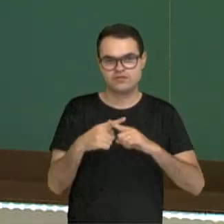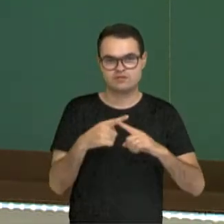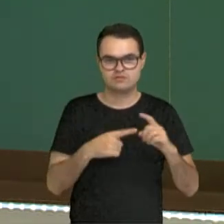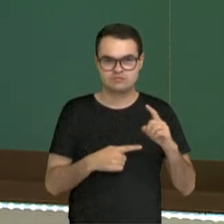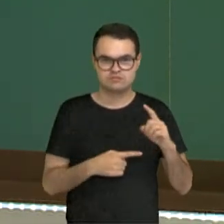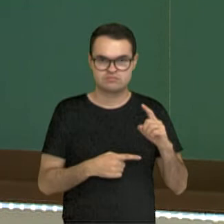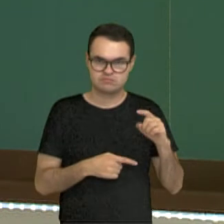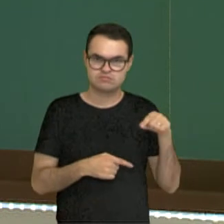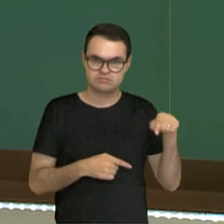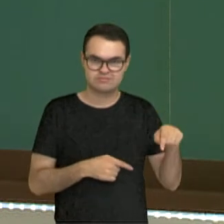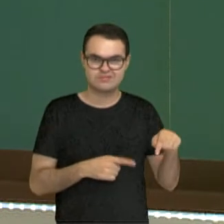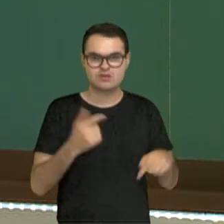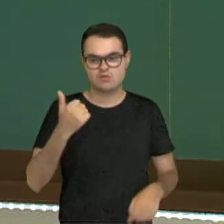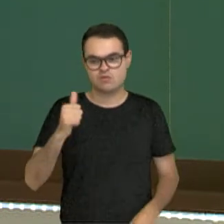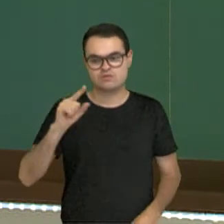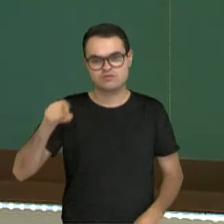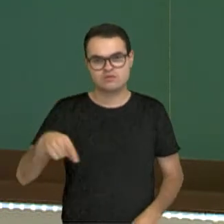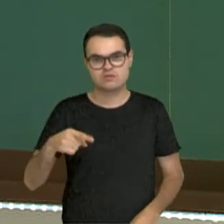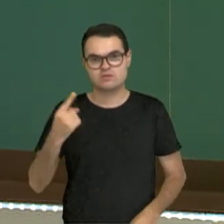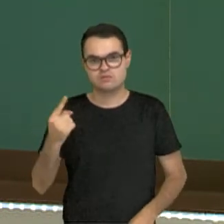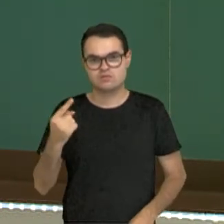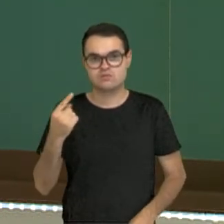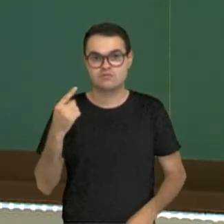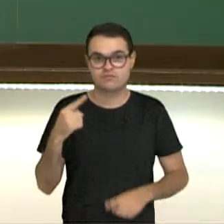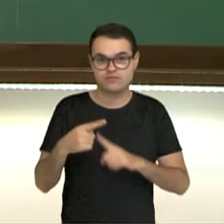fizer 11,1 vezes 4, eu tenho